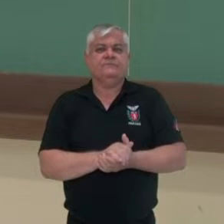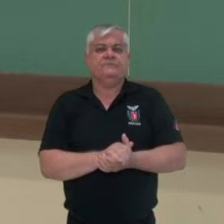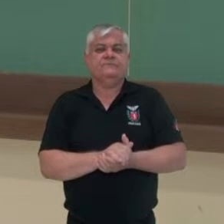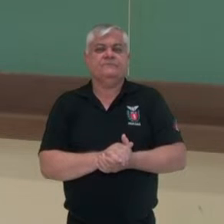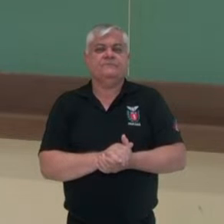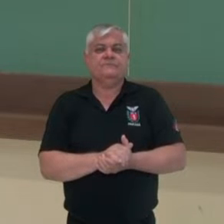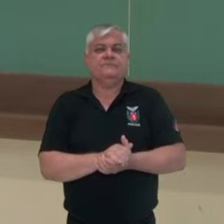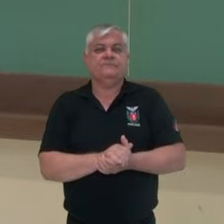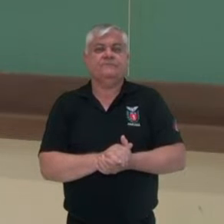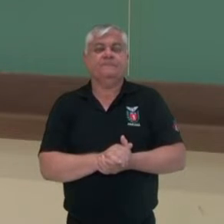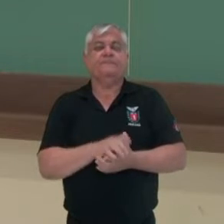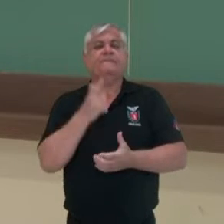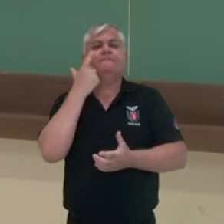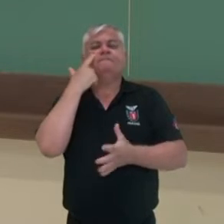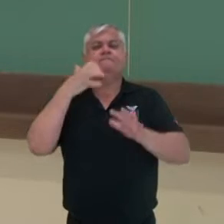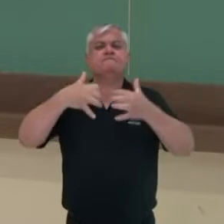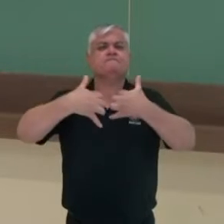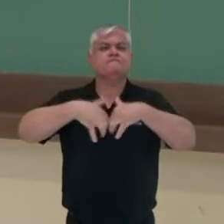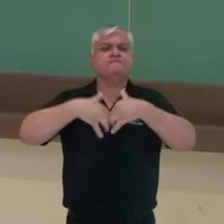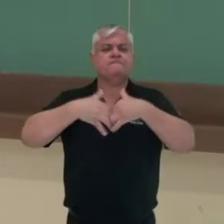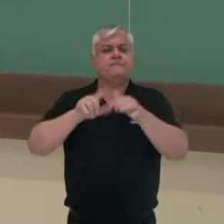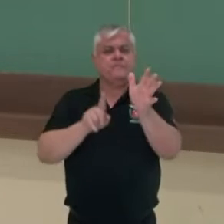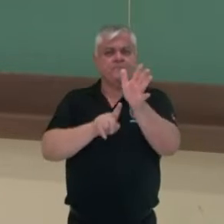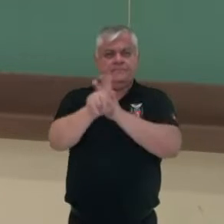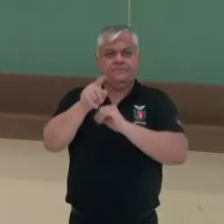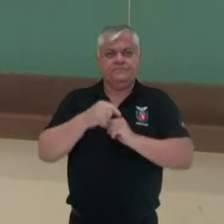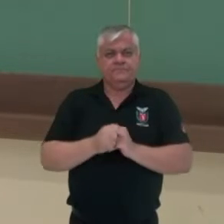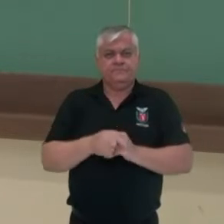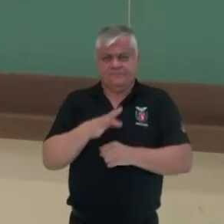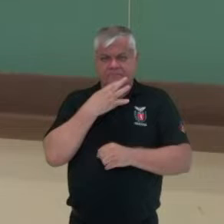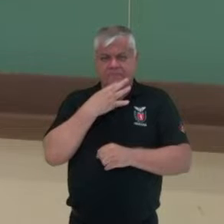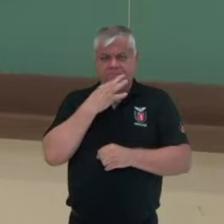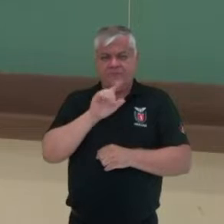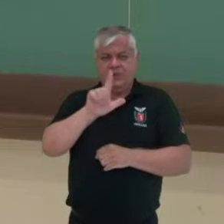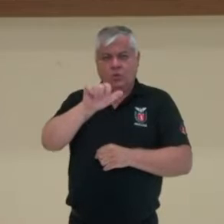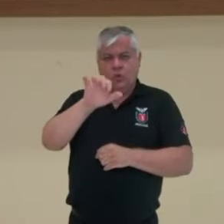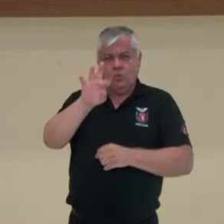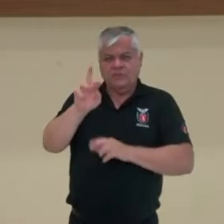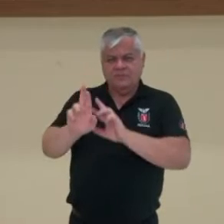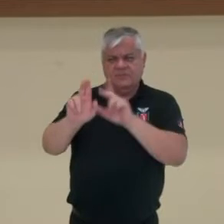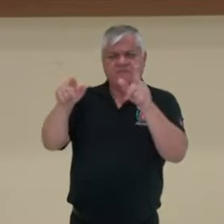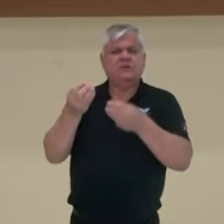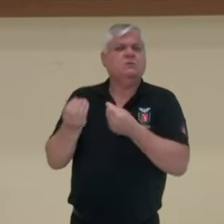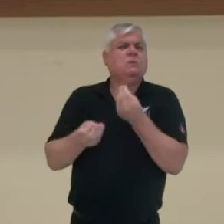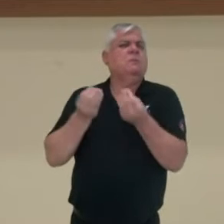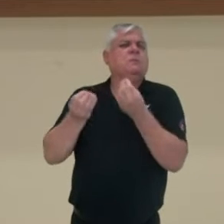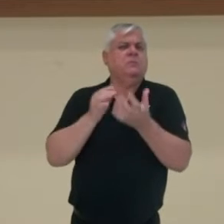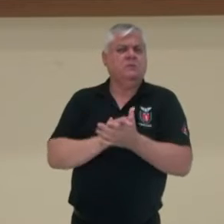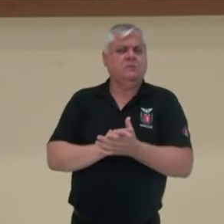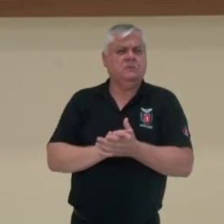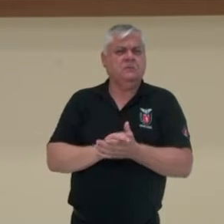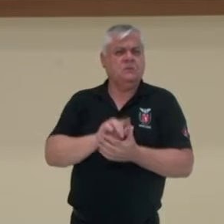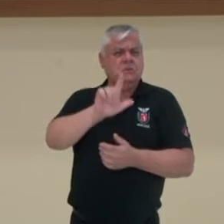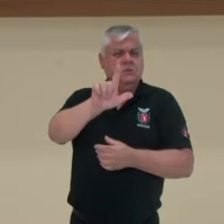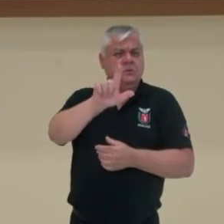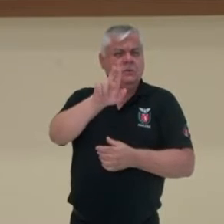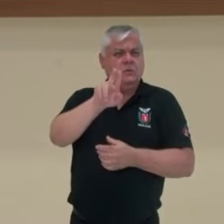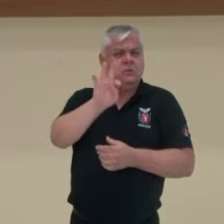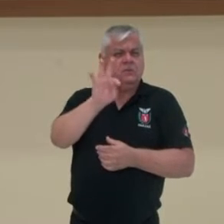E agora vamos às nossas reflexões. Você consegue pensar em uma luta diferente? Então, como que seria uma luta diferente para você?